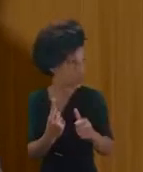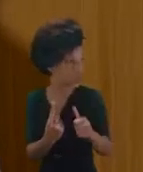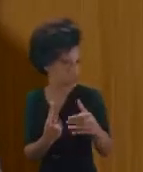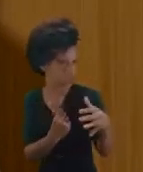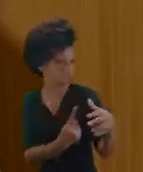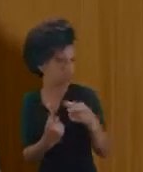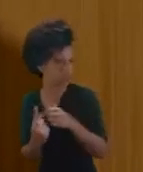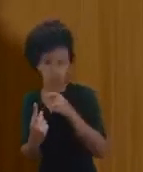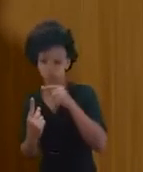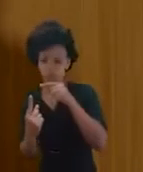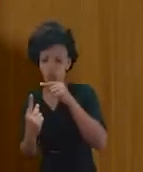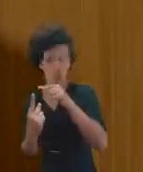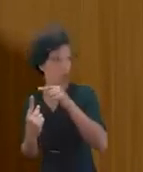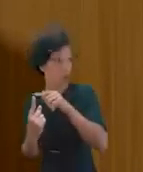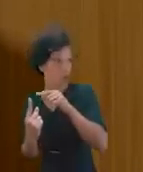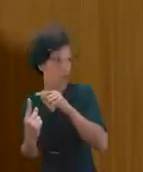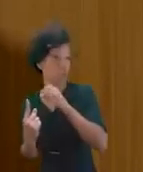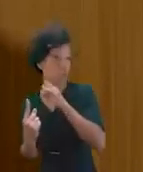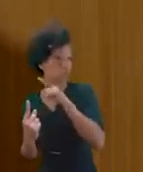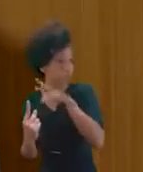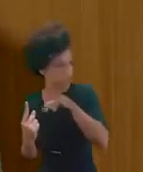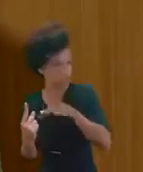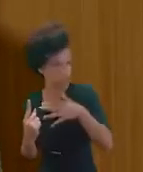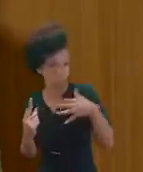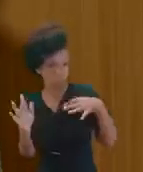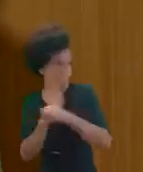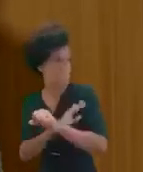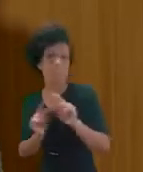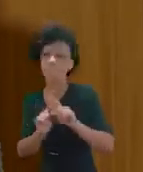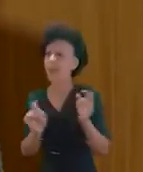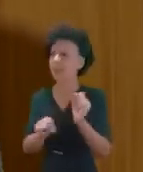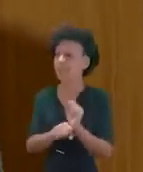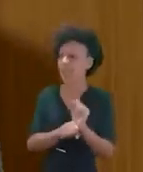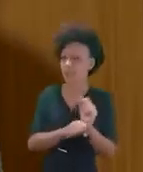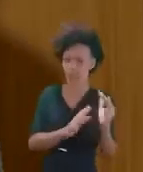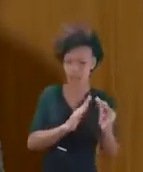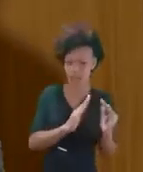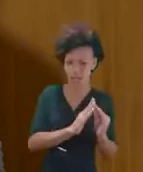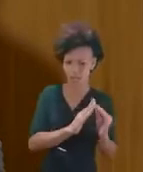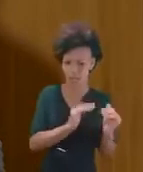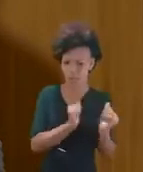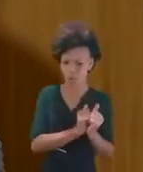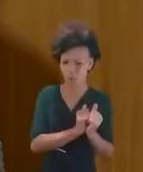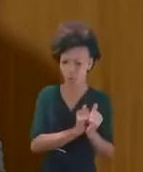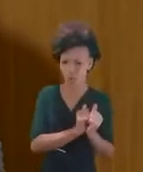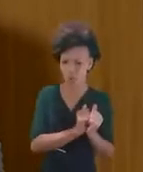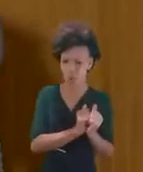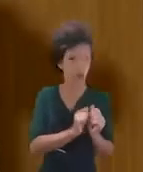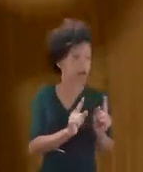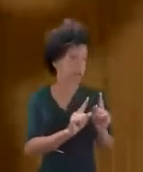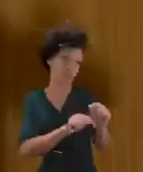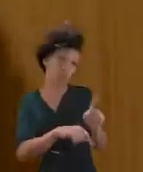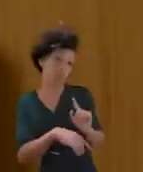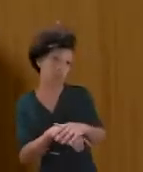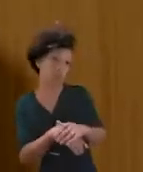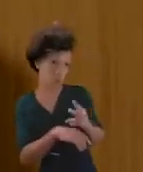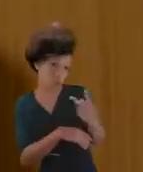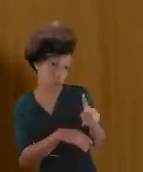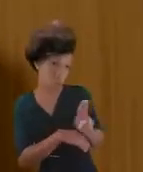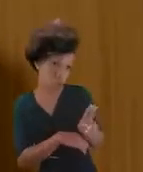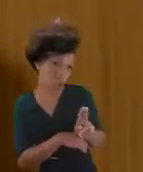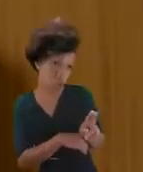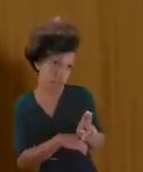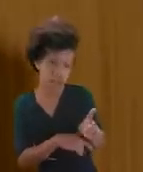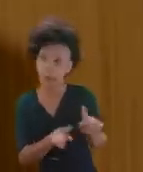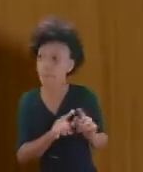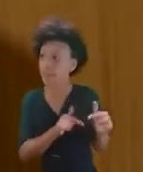os sobrinhos desse aqui que morreu ela pegava assim pô mas espera aí eu morei com ele na sua casa tá bom só não mas o carro a empresa